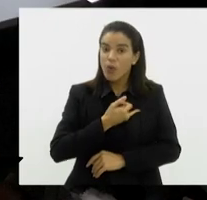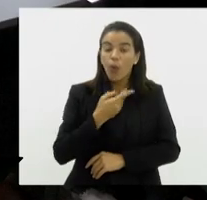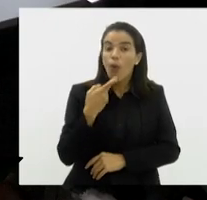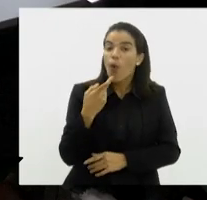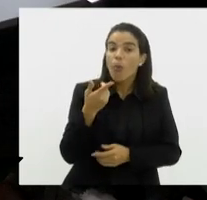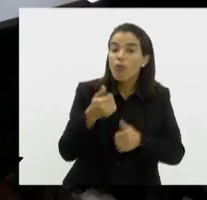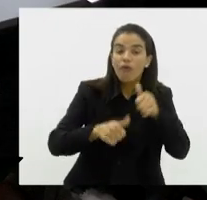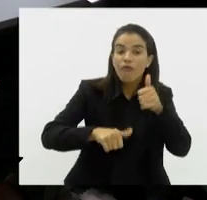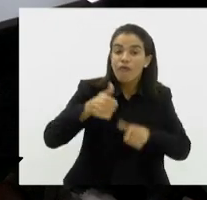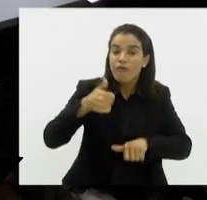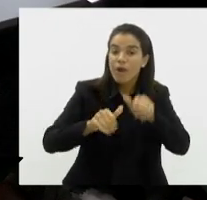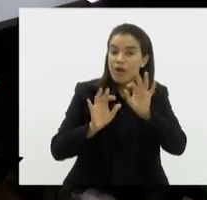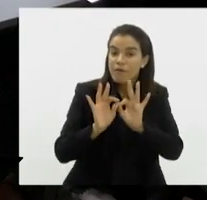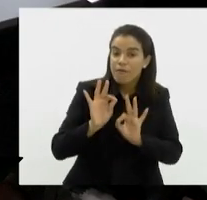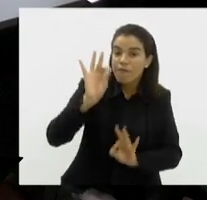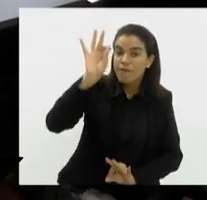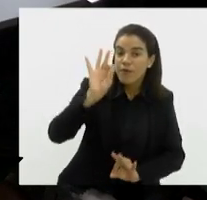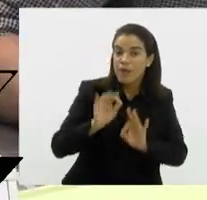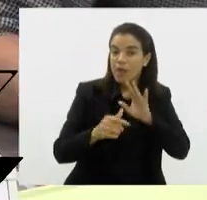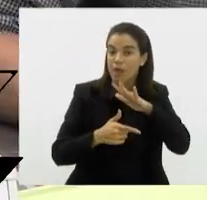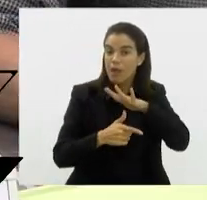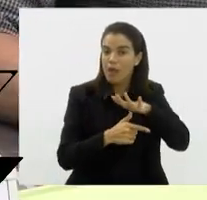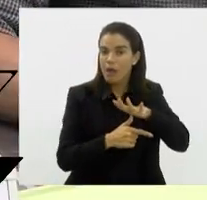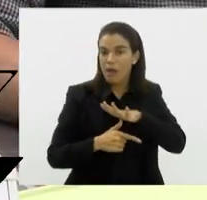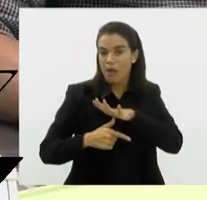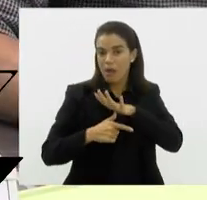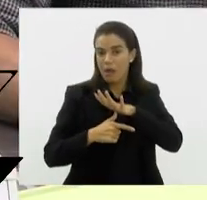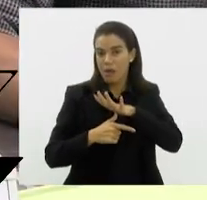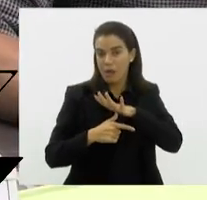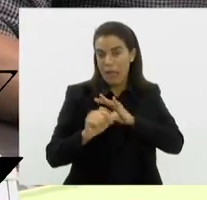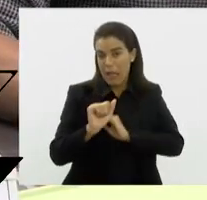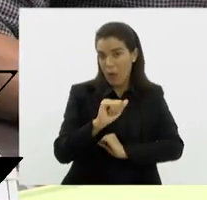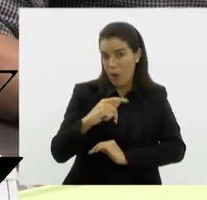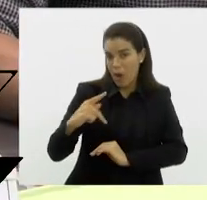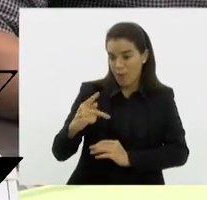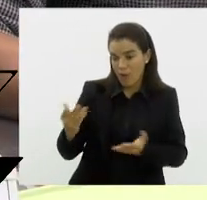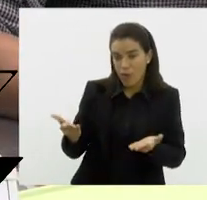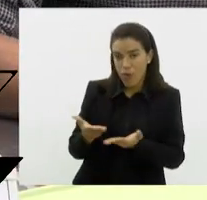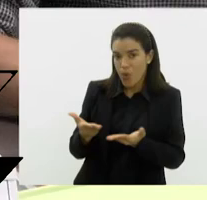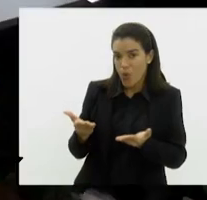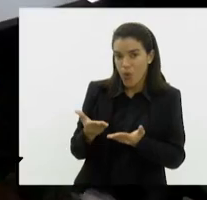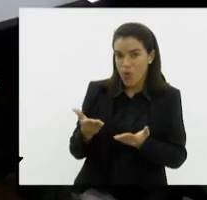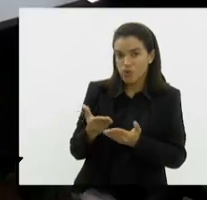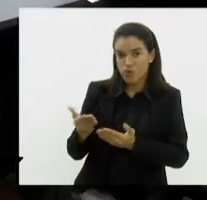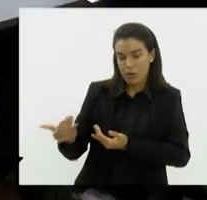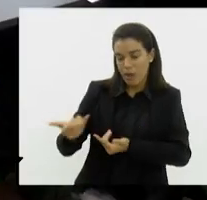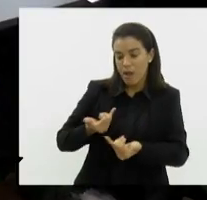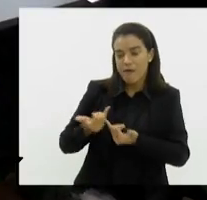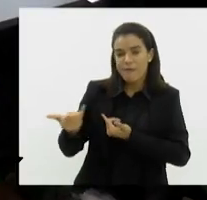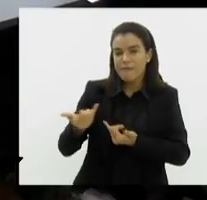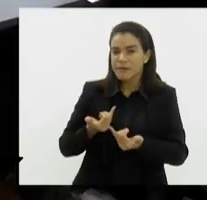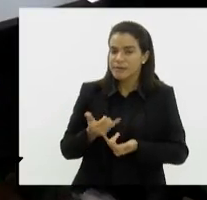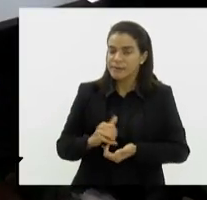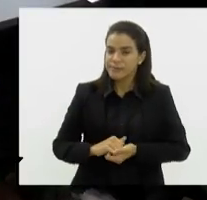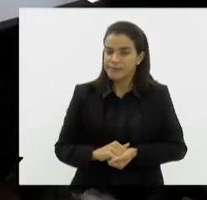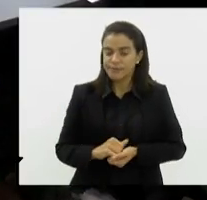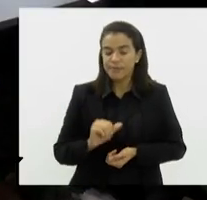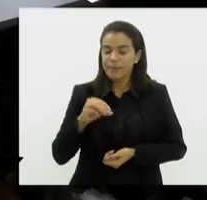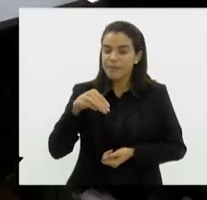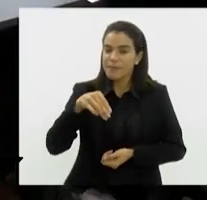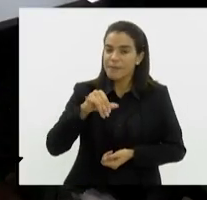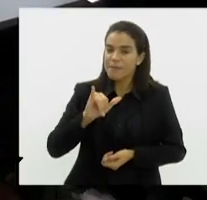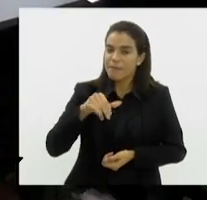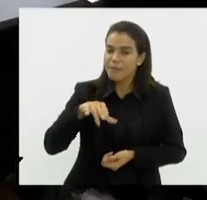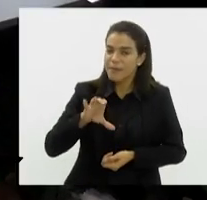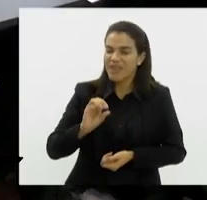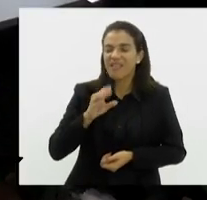aferir. Isso aí já tem muito tempo, né? Esses aplicativos aí hoje indicam simultaneamente tudo. Você está trazendo um